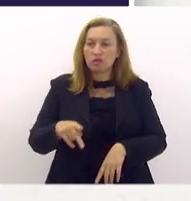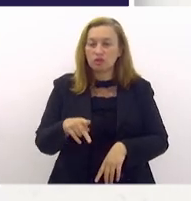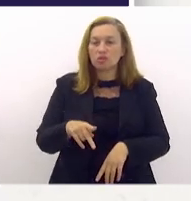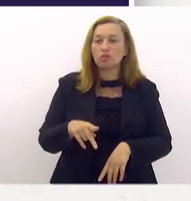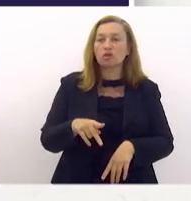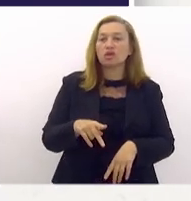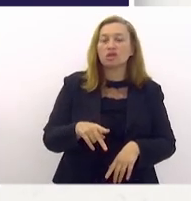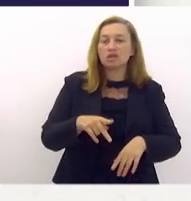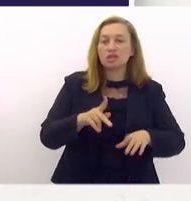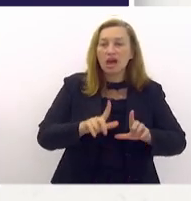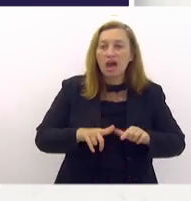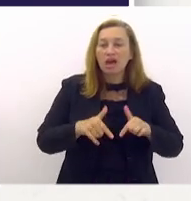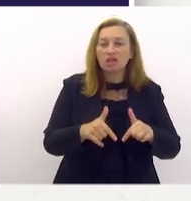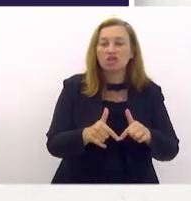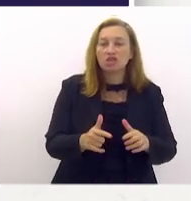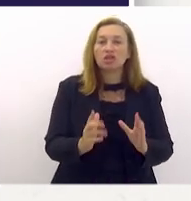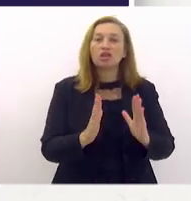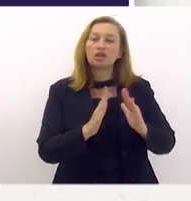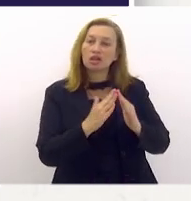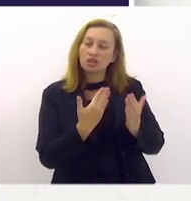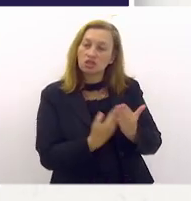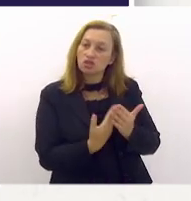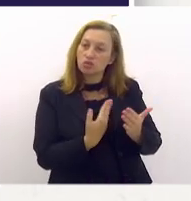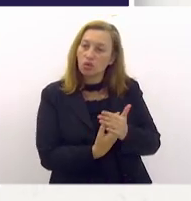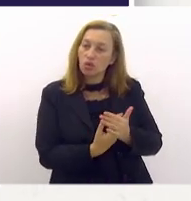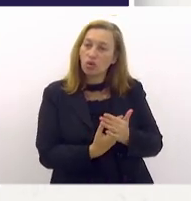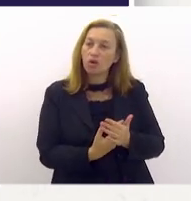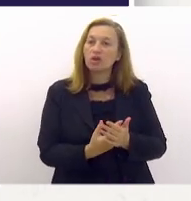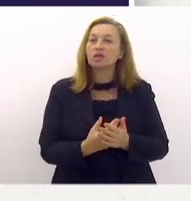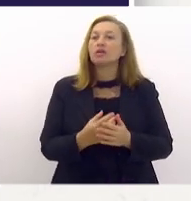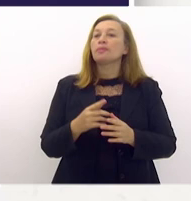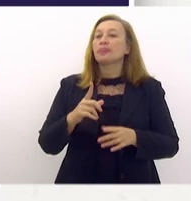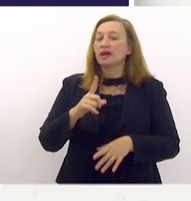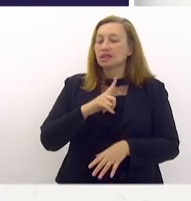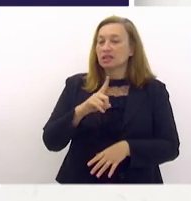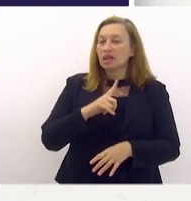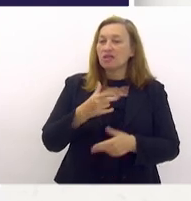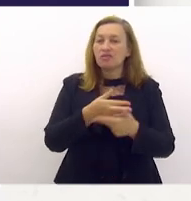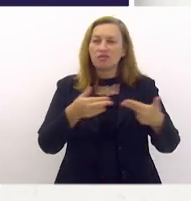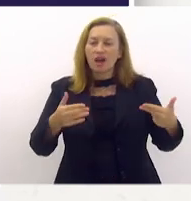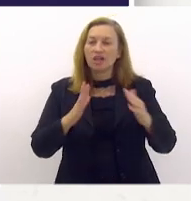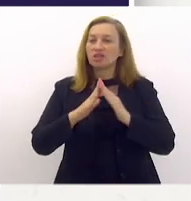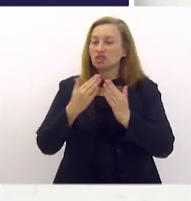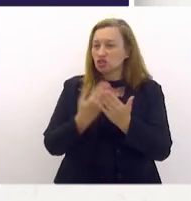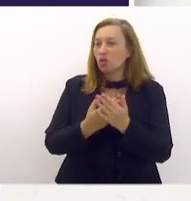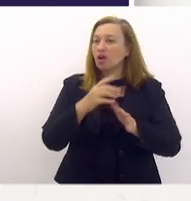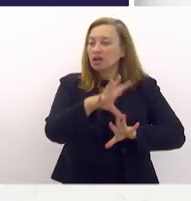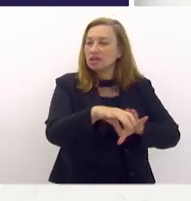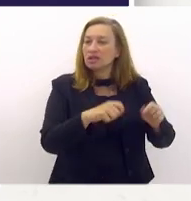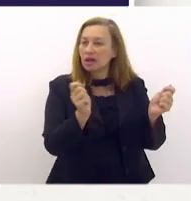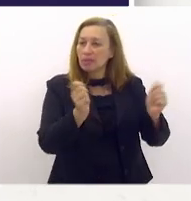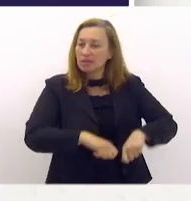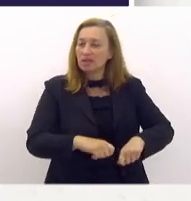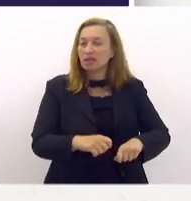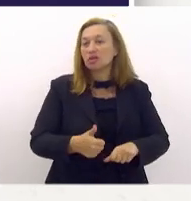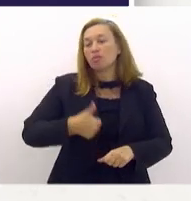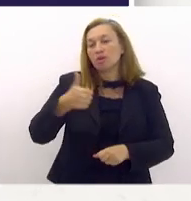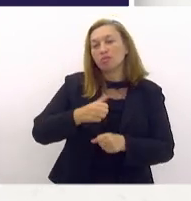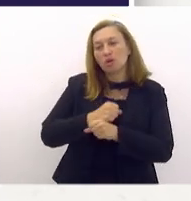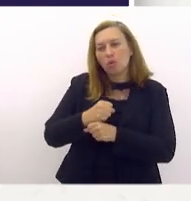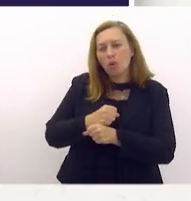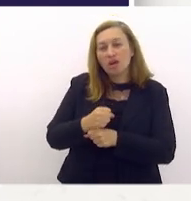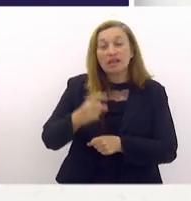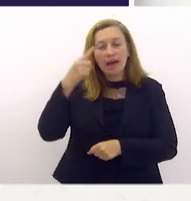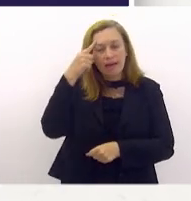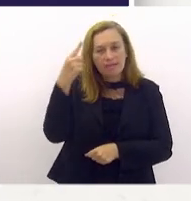gente já tem, quem quiser dar uma olhada depois nesse endereço, a gente já tem muitas escolas capacitadas, esse é o primeiro ano, e a